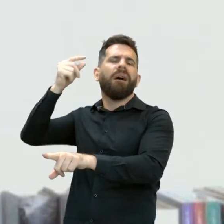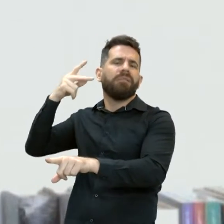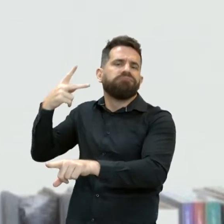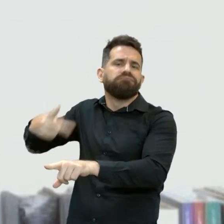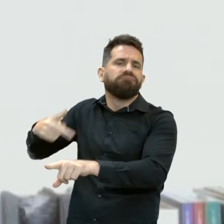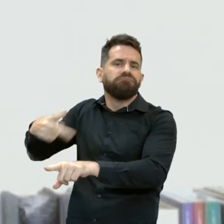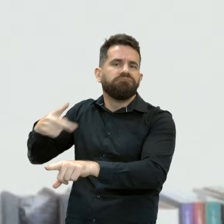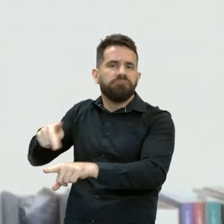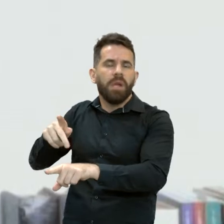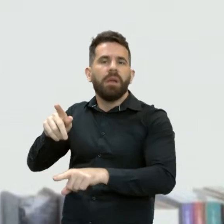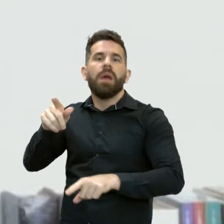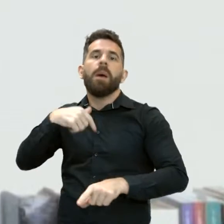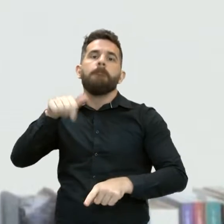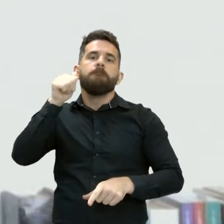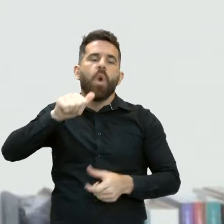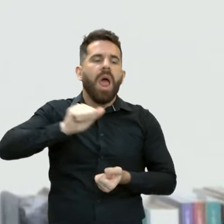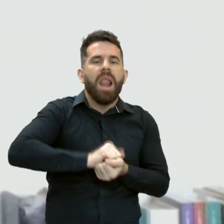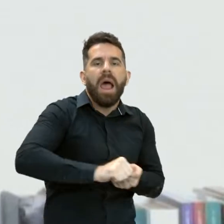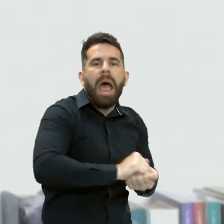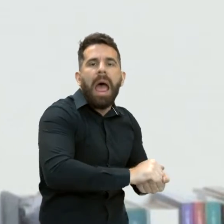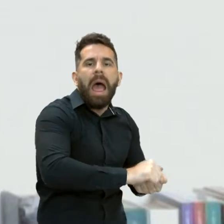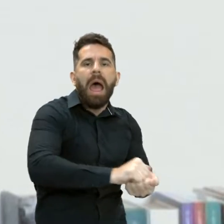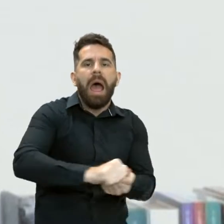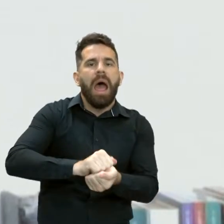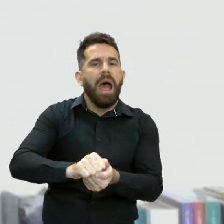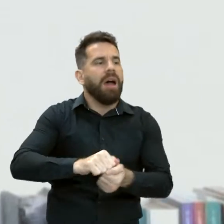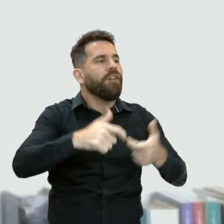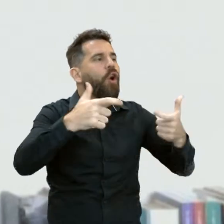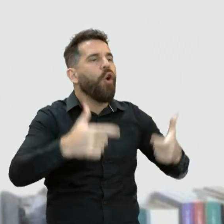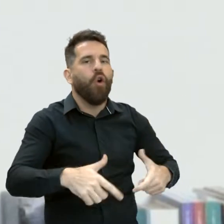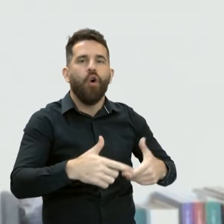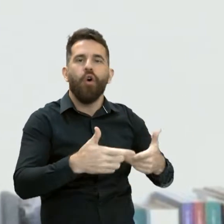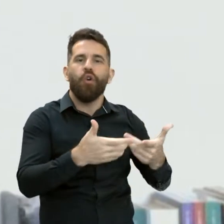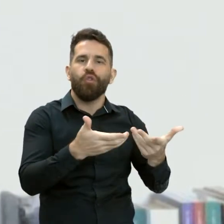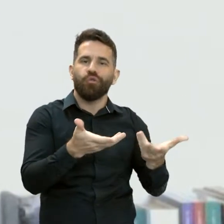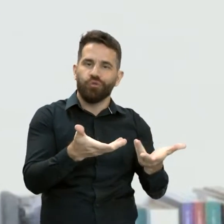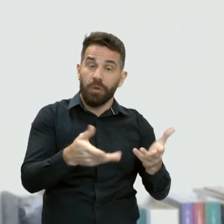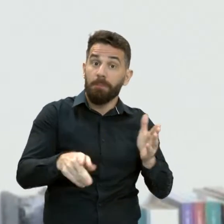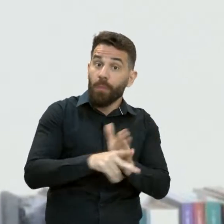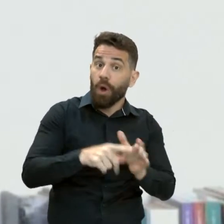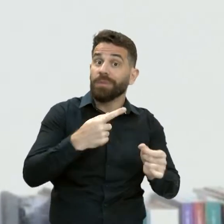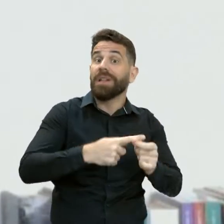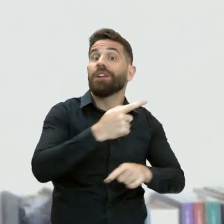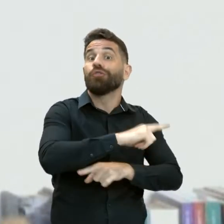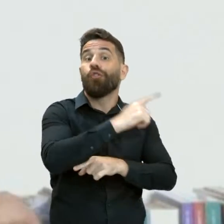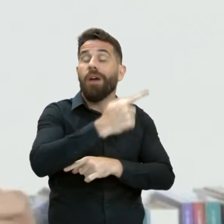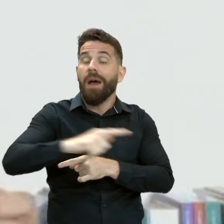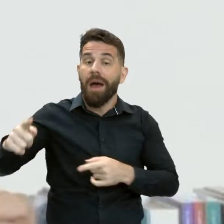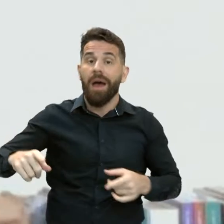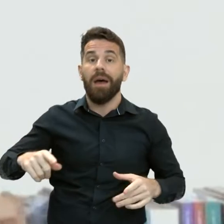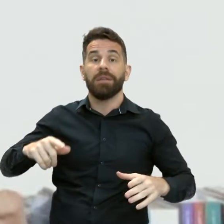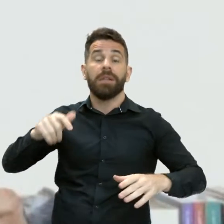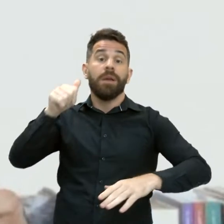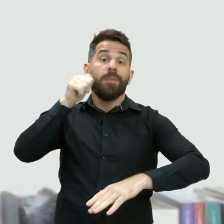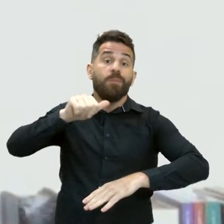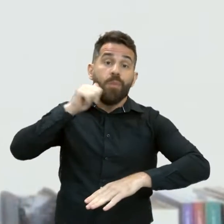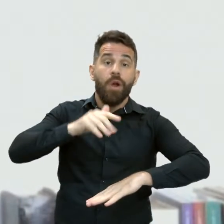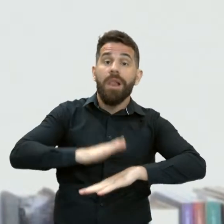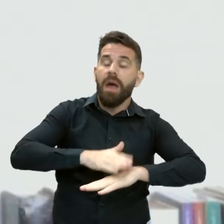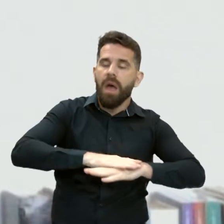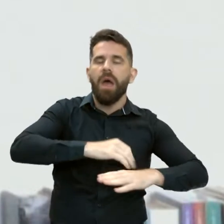são cozinheiras, que são as mulheres do povo, as crianças, aquelas vozes que muitas vezes